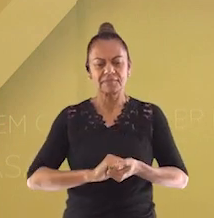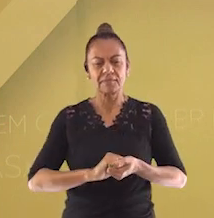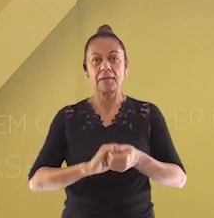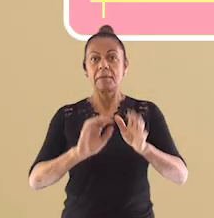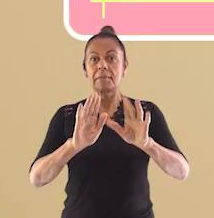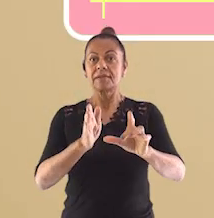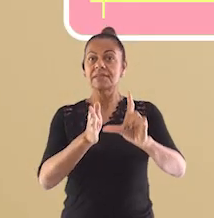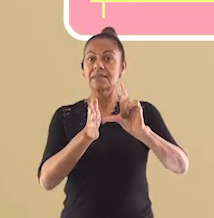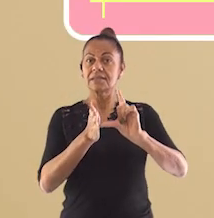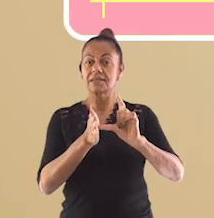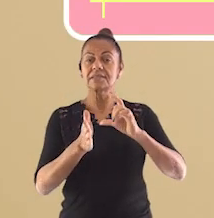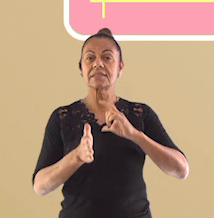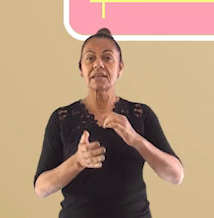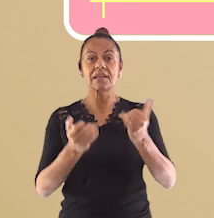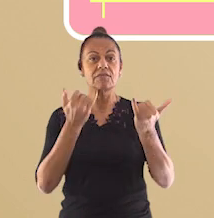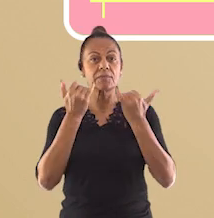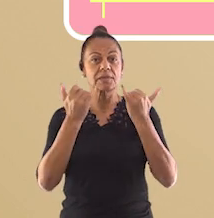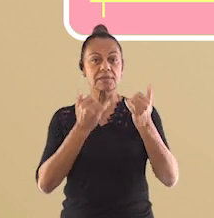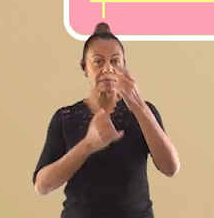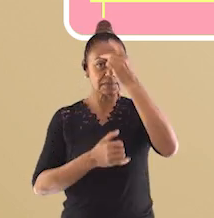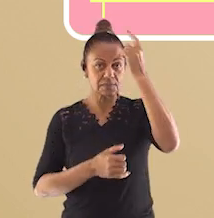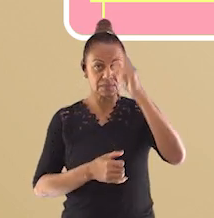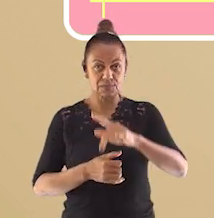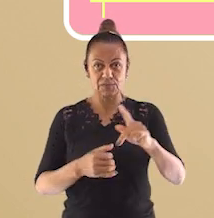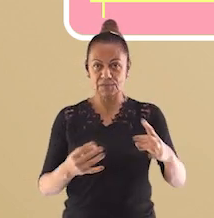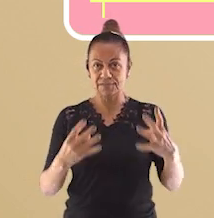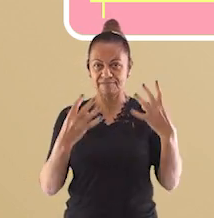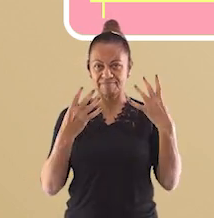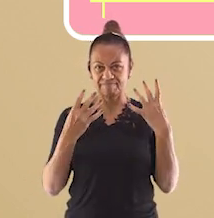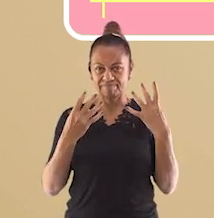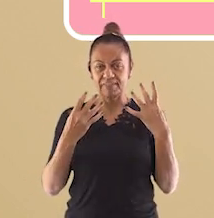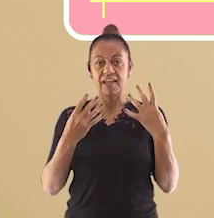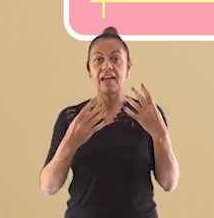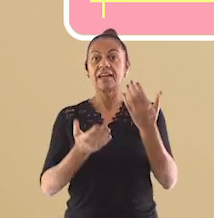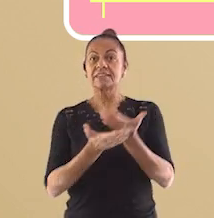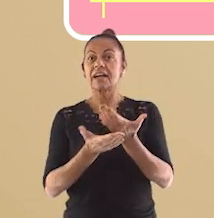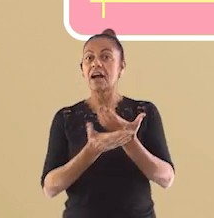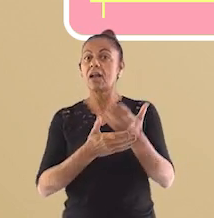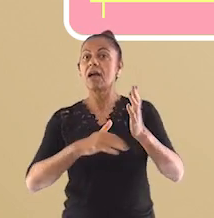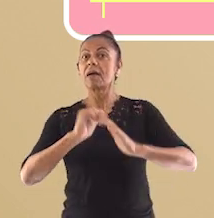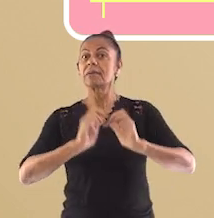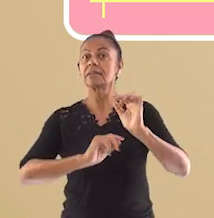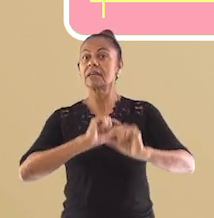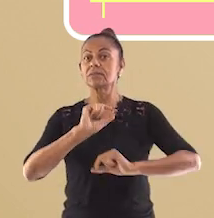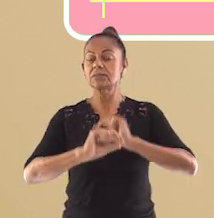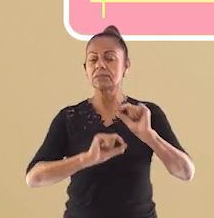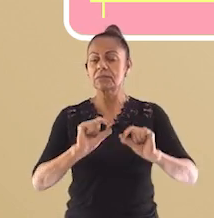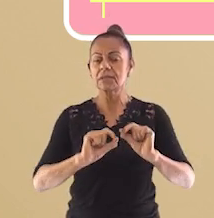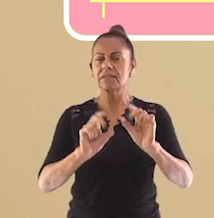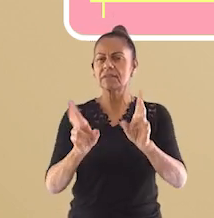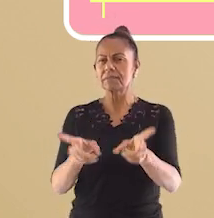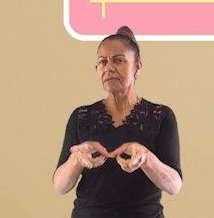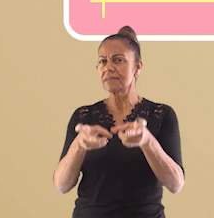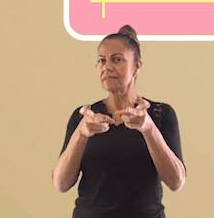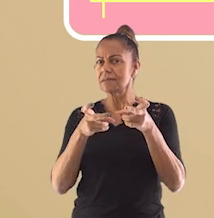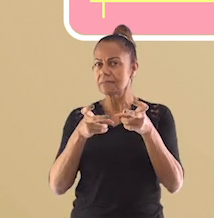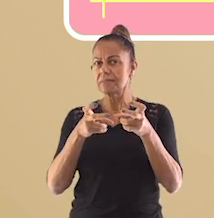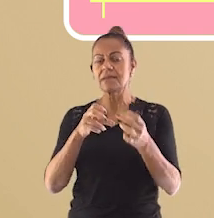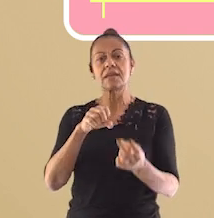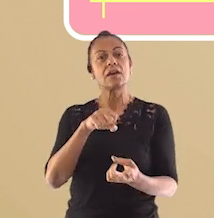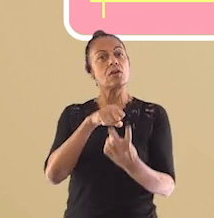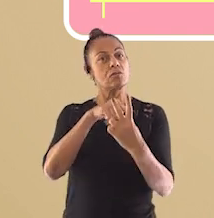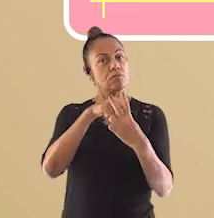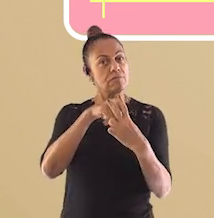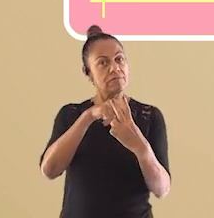professores esta aula trabalha com a seguinte habilidade reconhecer a pronúncia de verbos regulares no passado